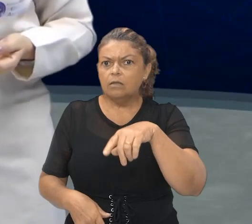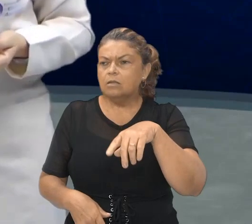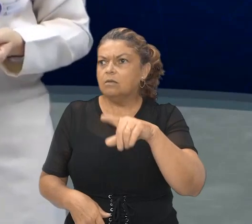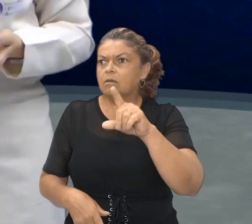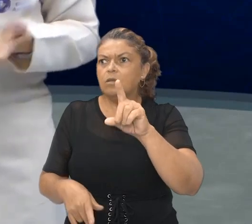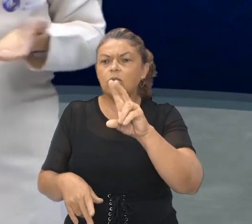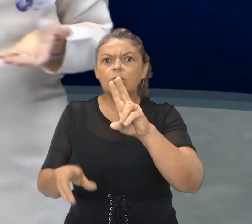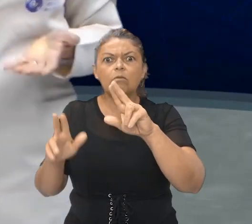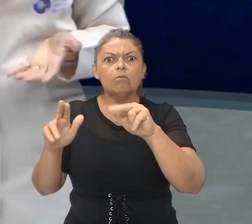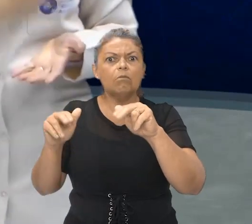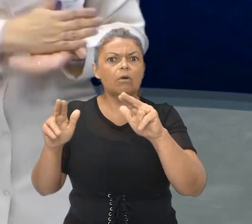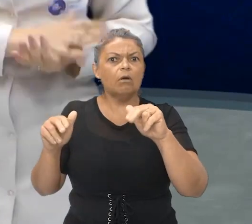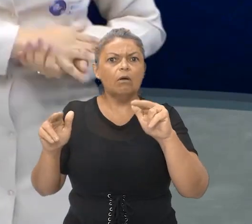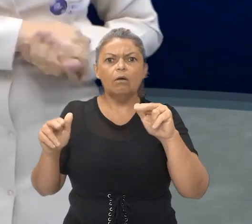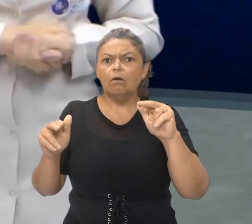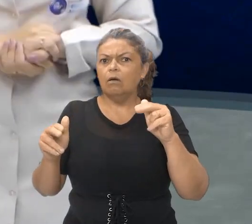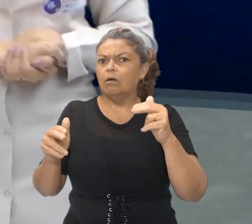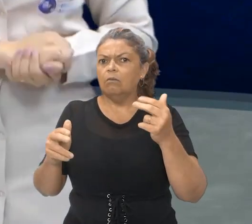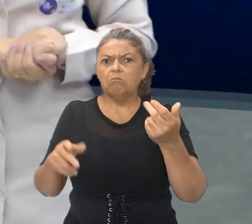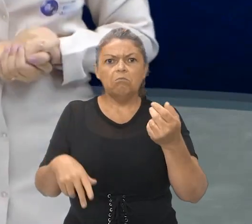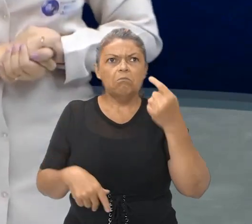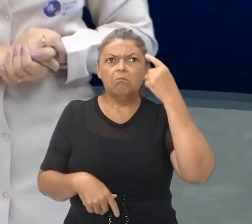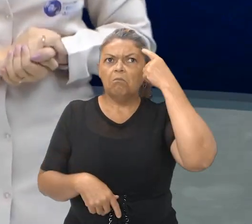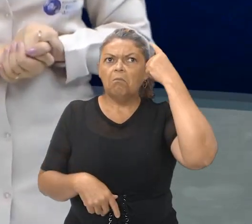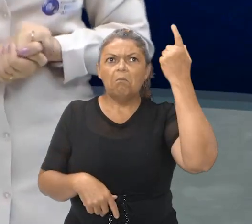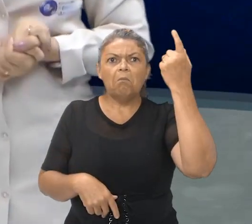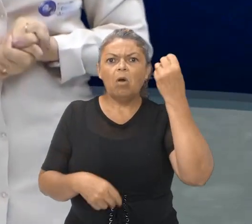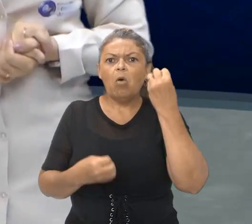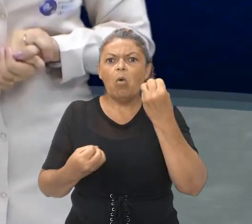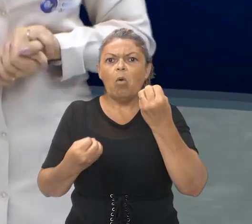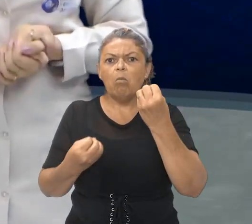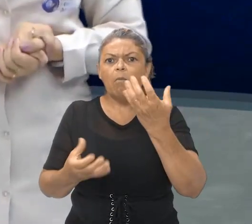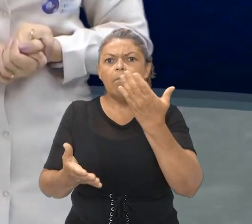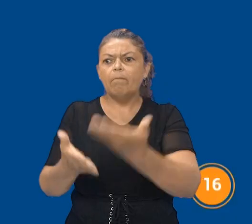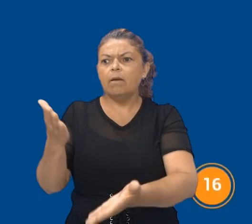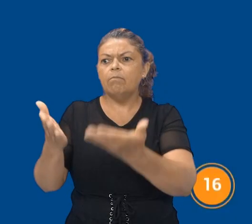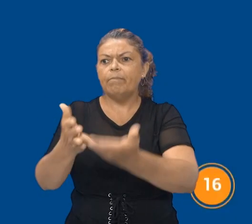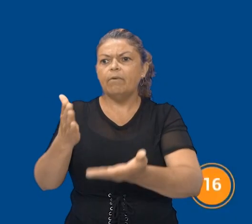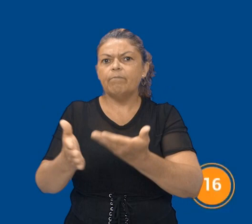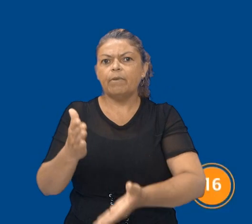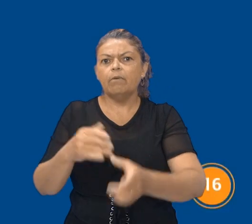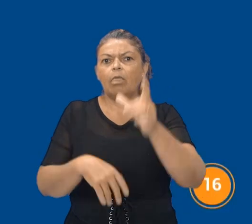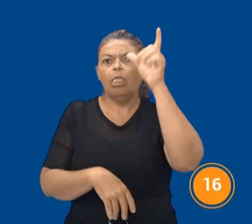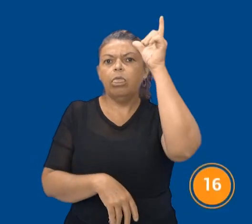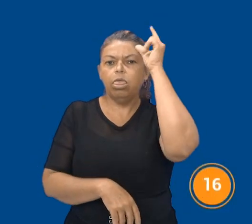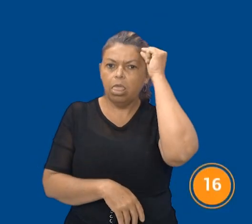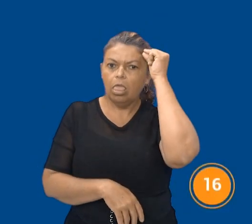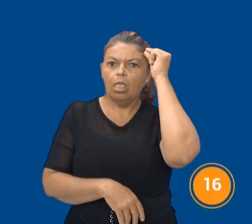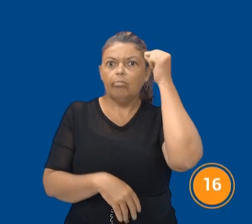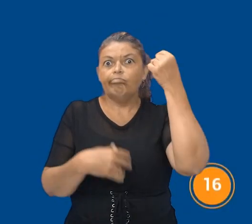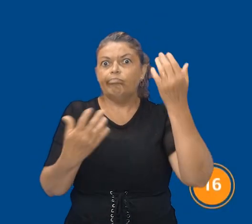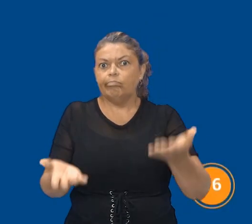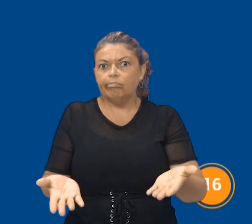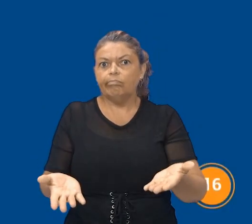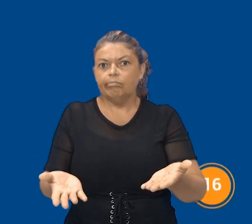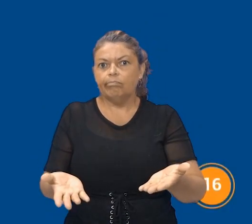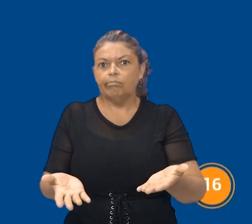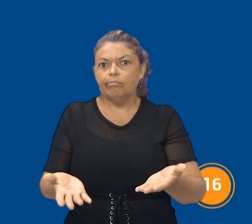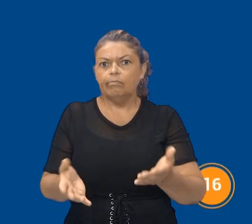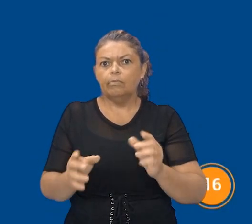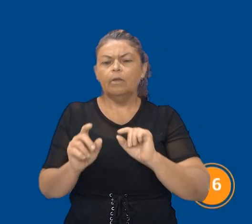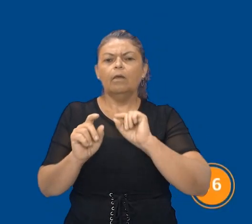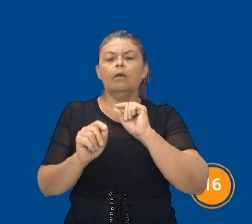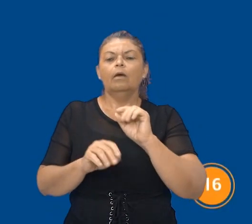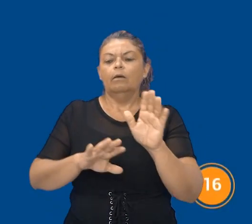os bárbaros, fossem ser responsáveis pelo fim ali do seu grande império no Ocidente. Bom, quem eram os germanos? Eles